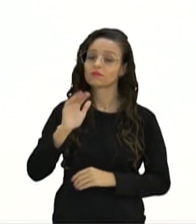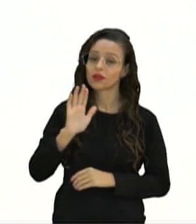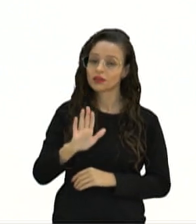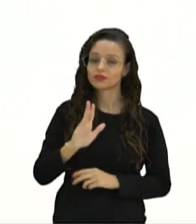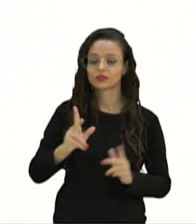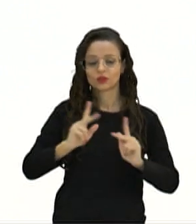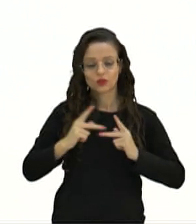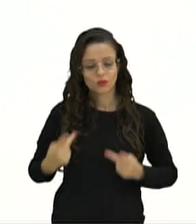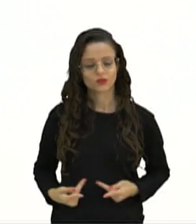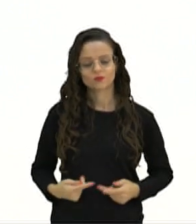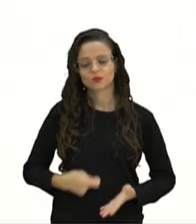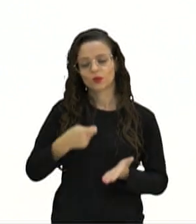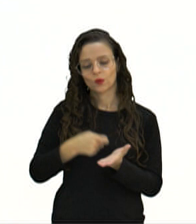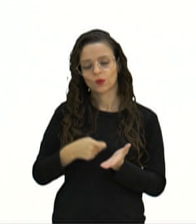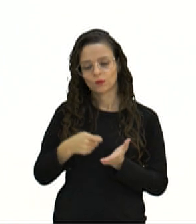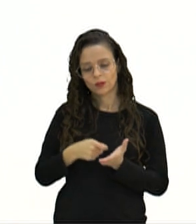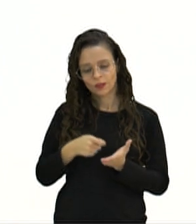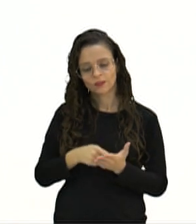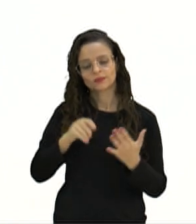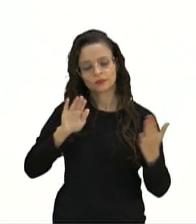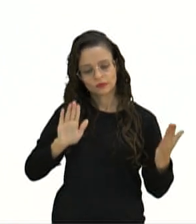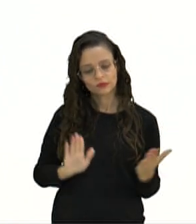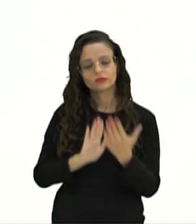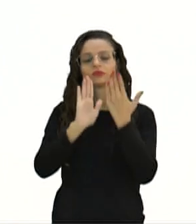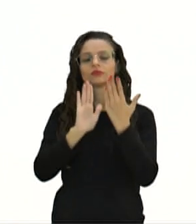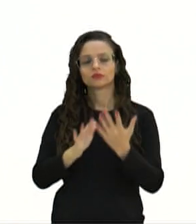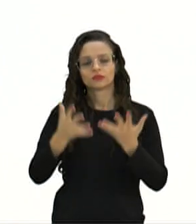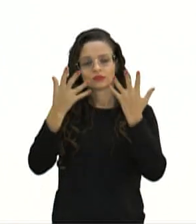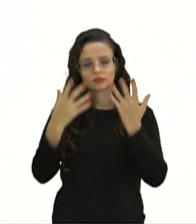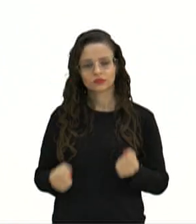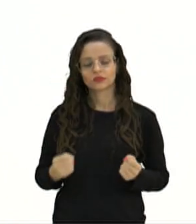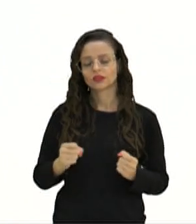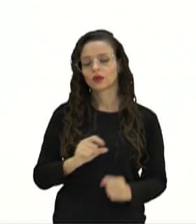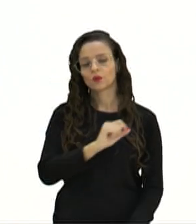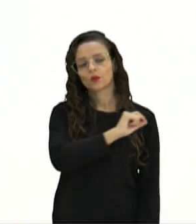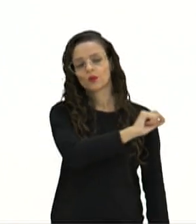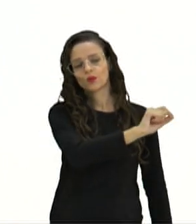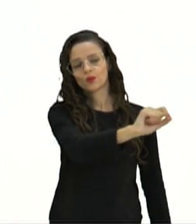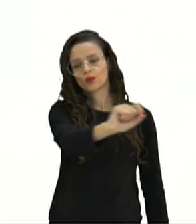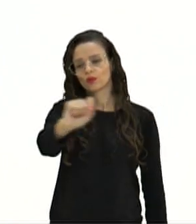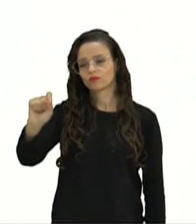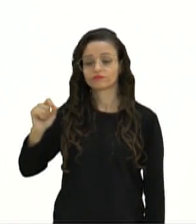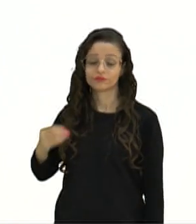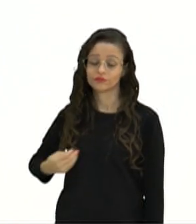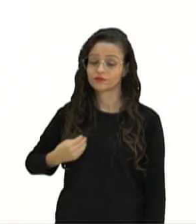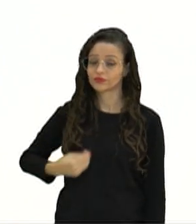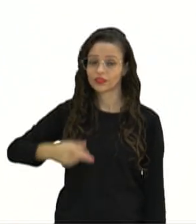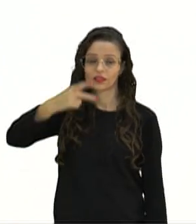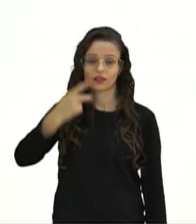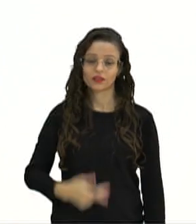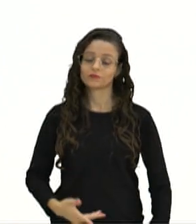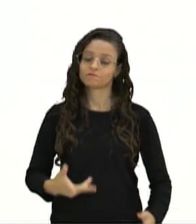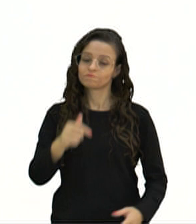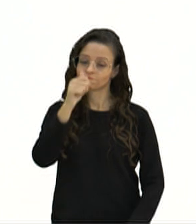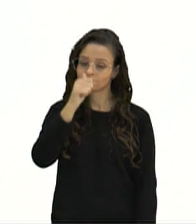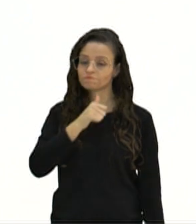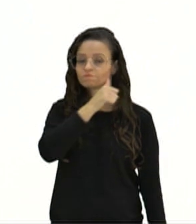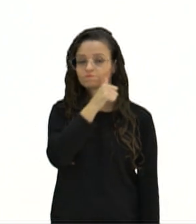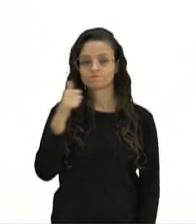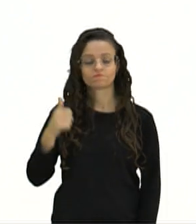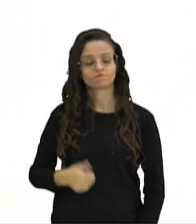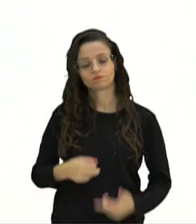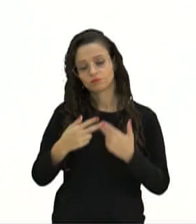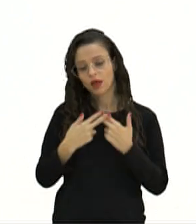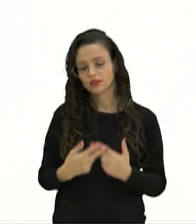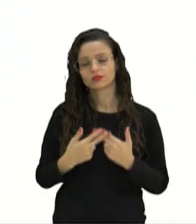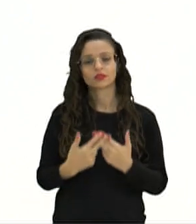ser humano é obrigado a encarar isto que está ao seu entorno, que é a vida terrena com seus